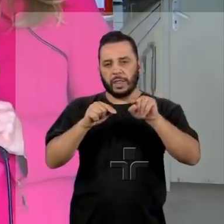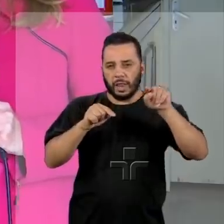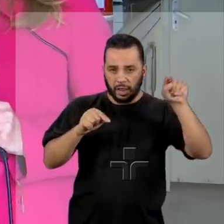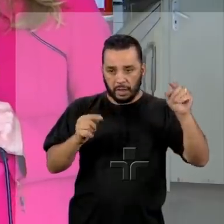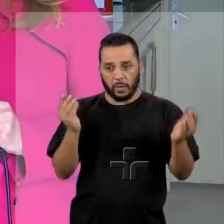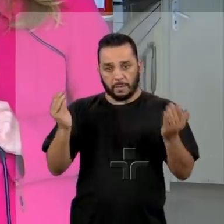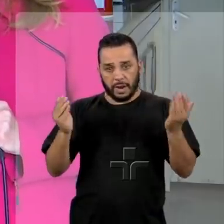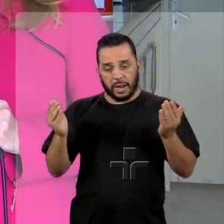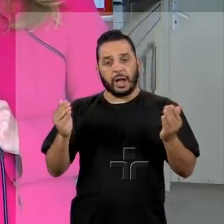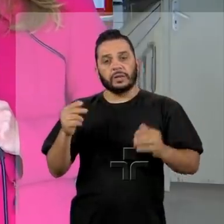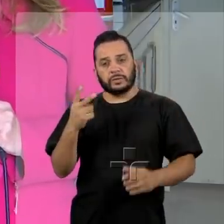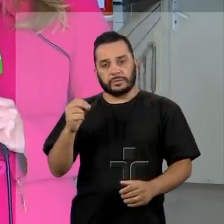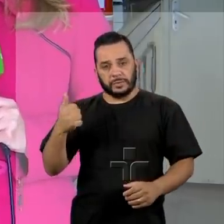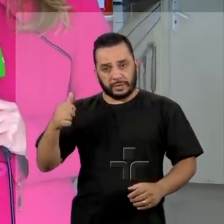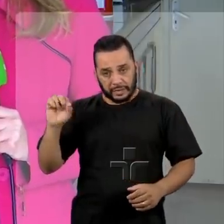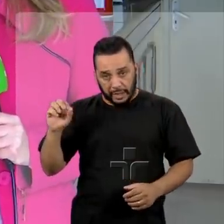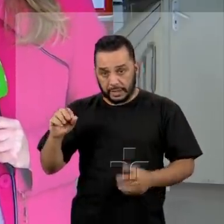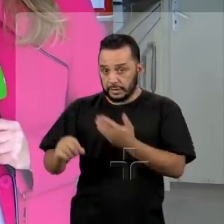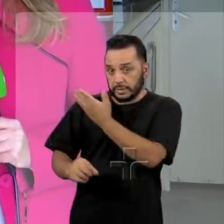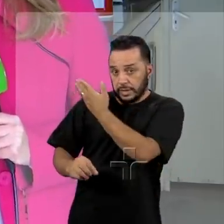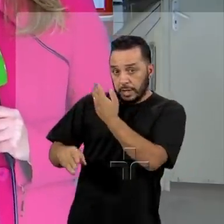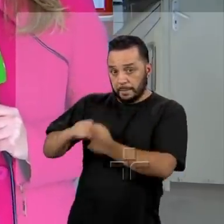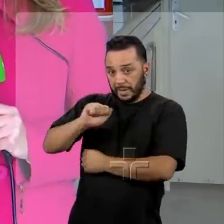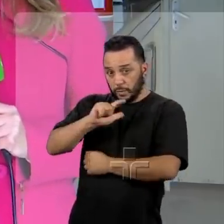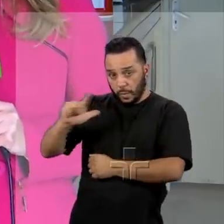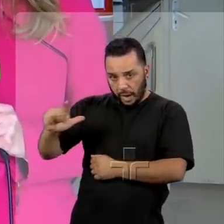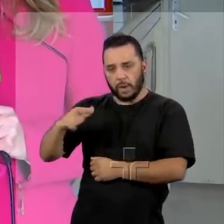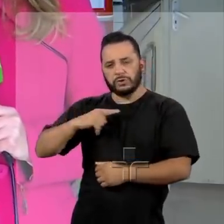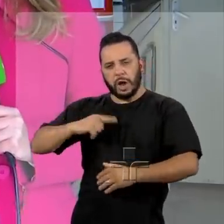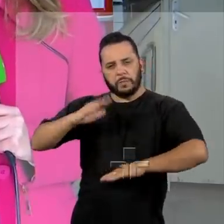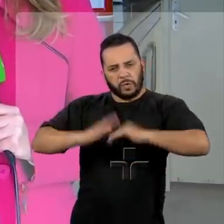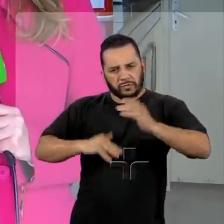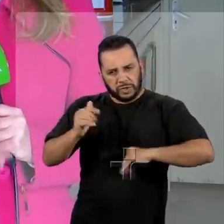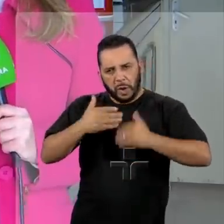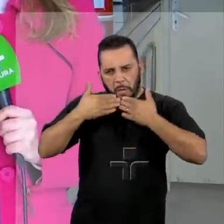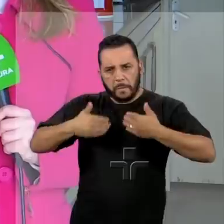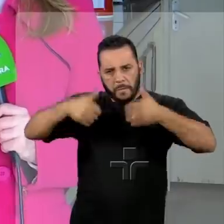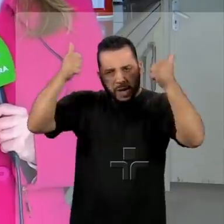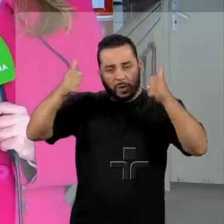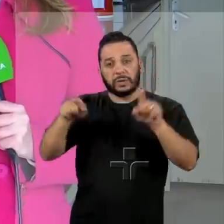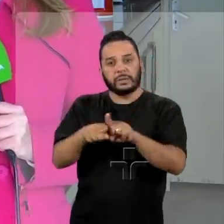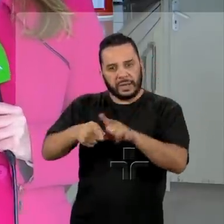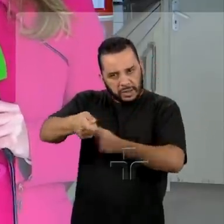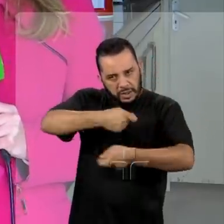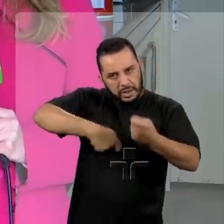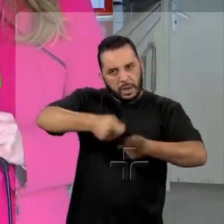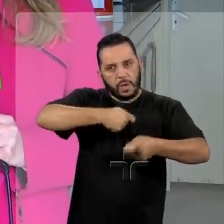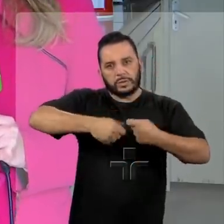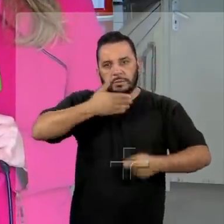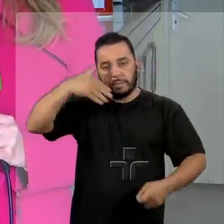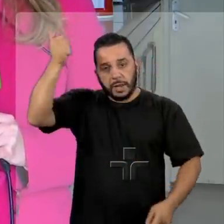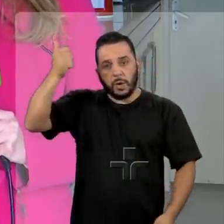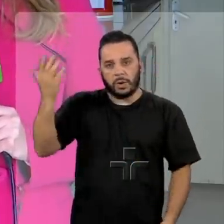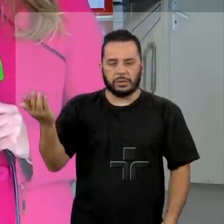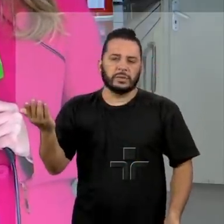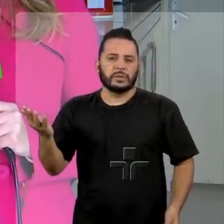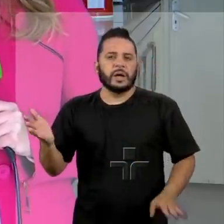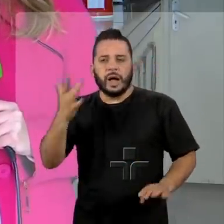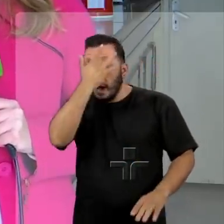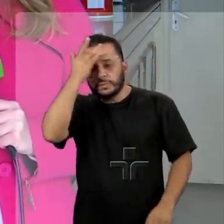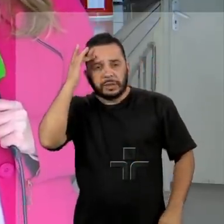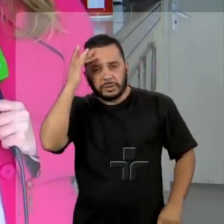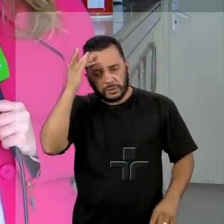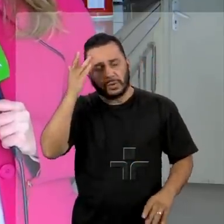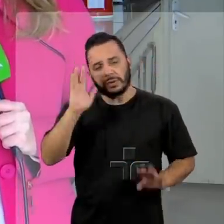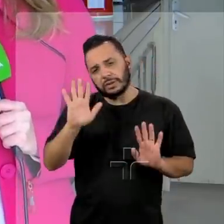seu Manuel, o objetivo foi melhorar a capacitação profissional e, consequentemente, os negócios. Para muitas pessoas, o